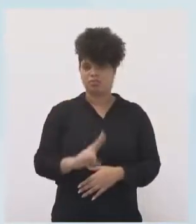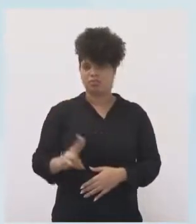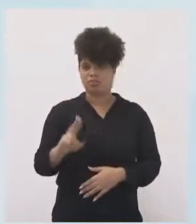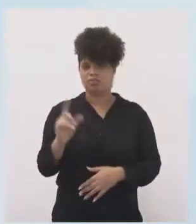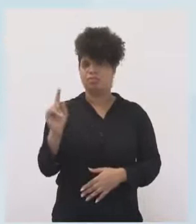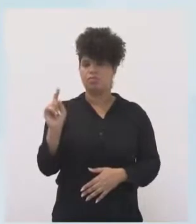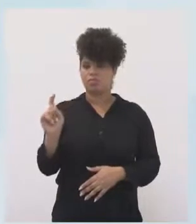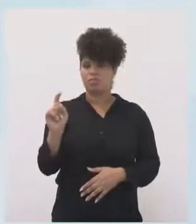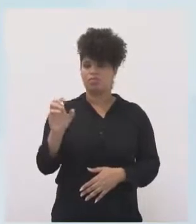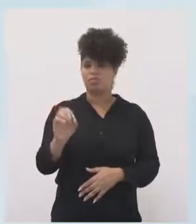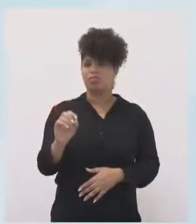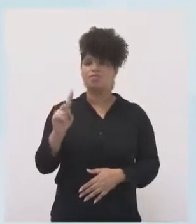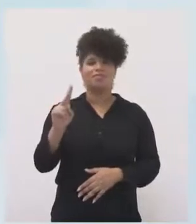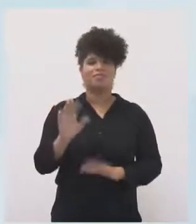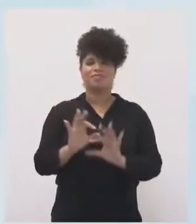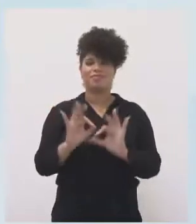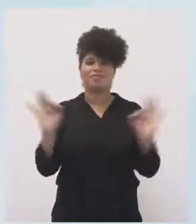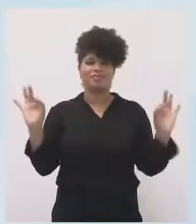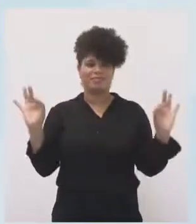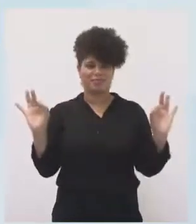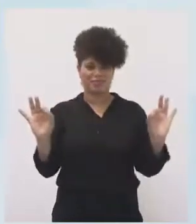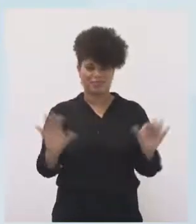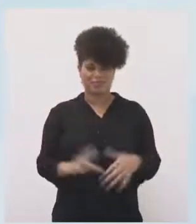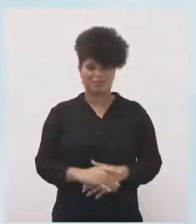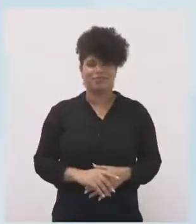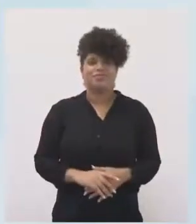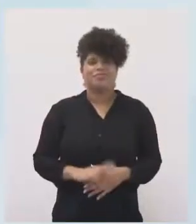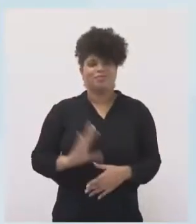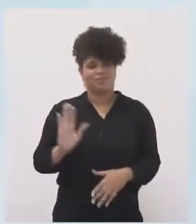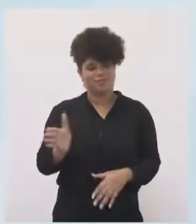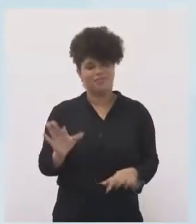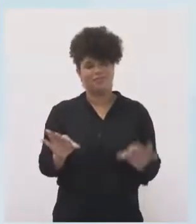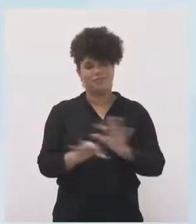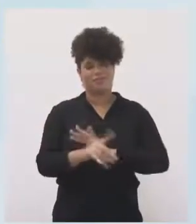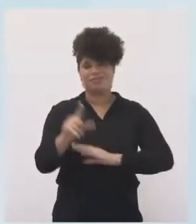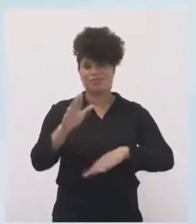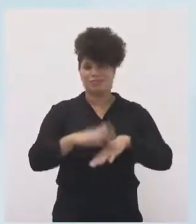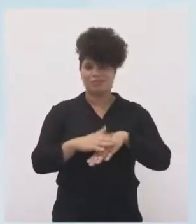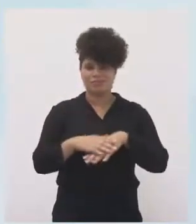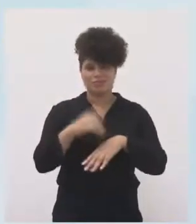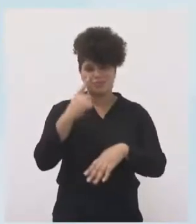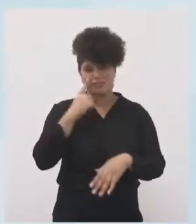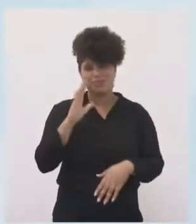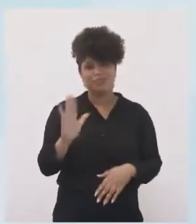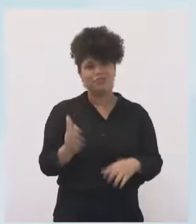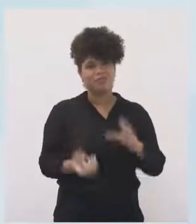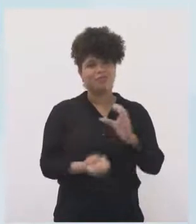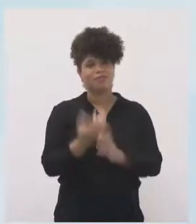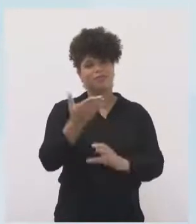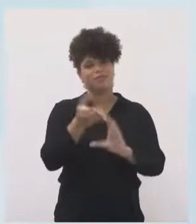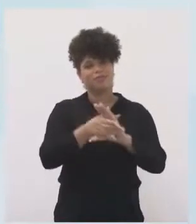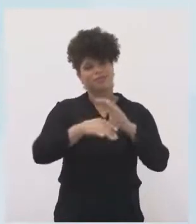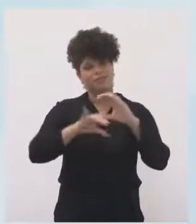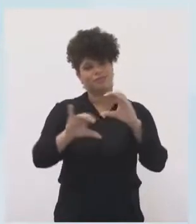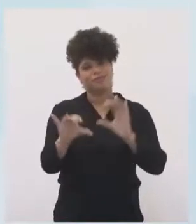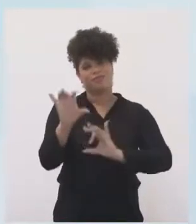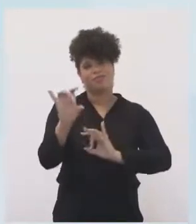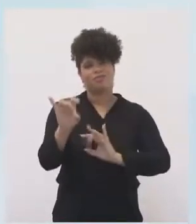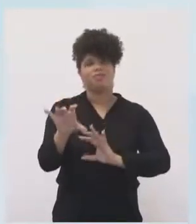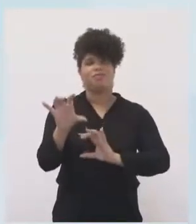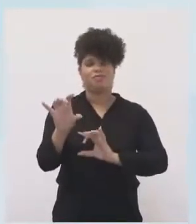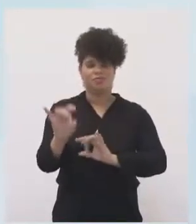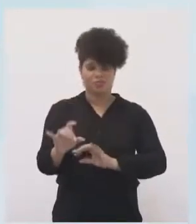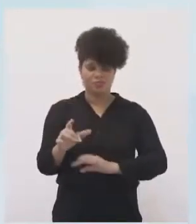no OK e pronto, é só isso que você precisa fazer. A sua conta já vai ser convertida automaticamente